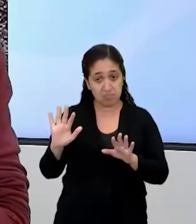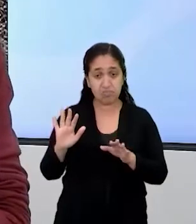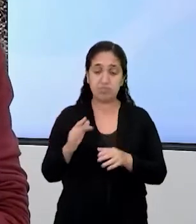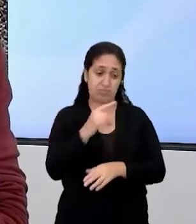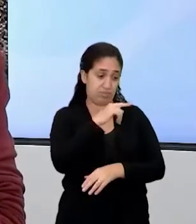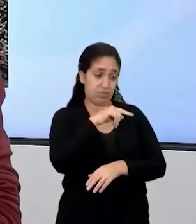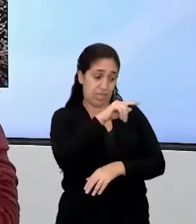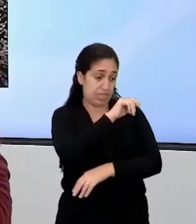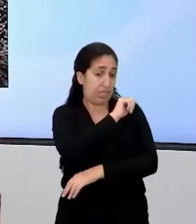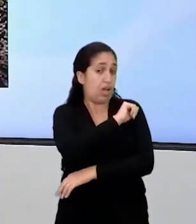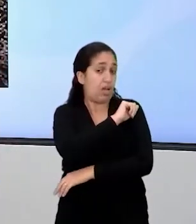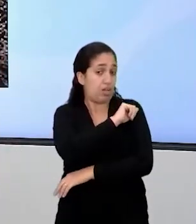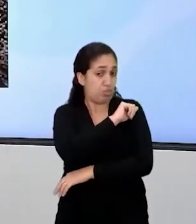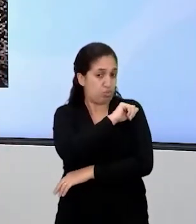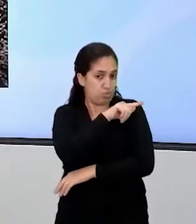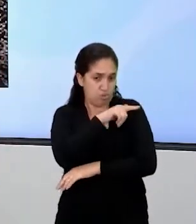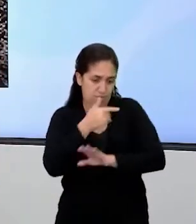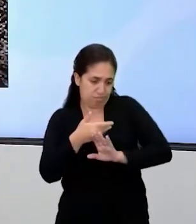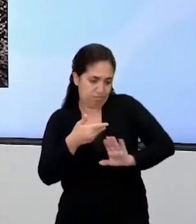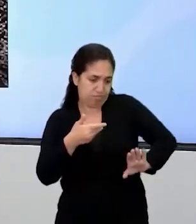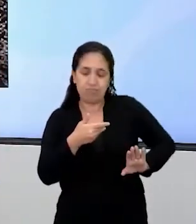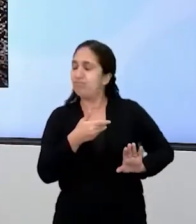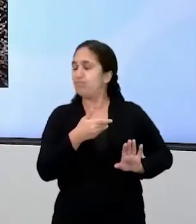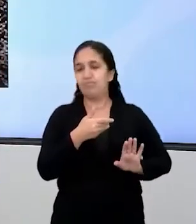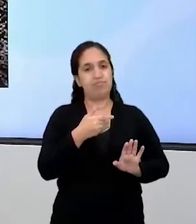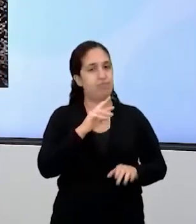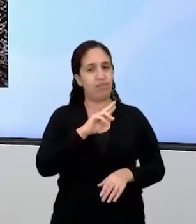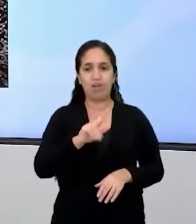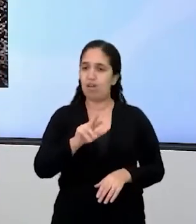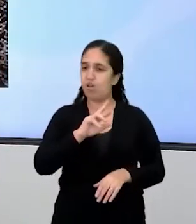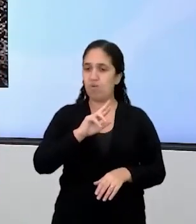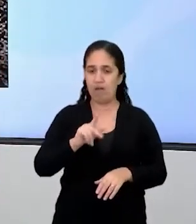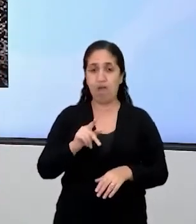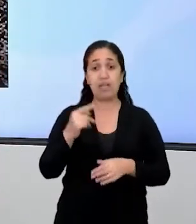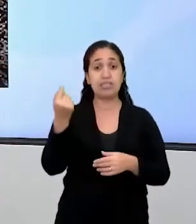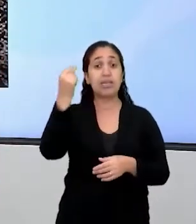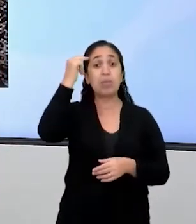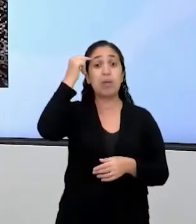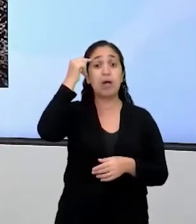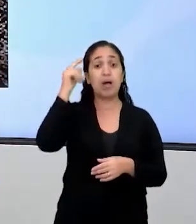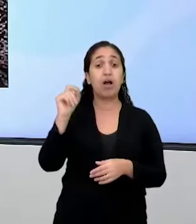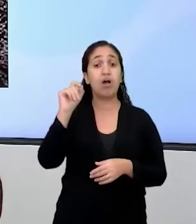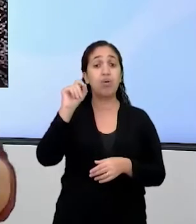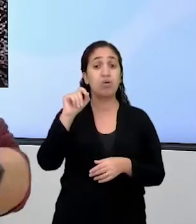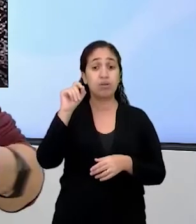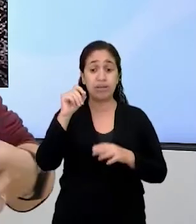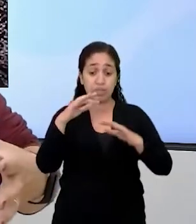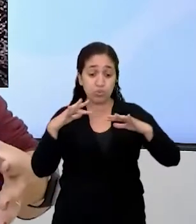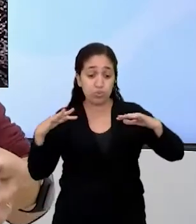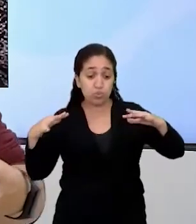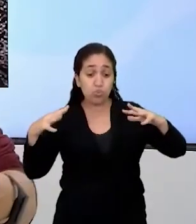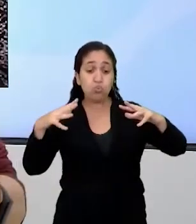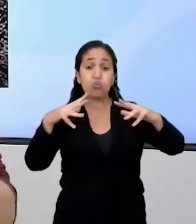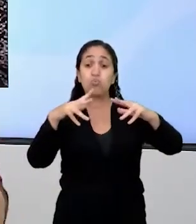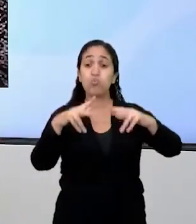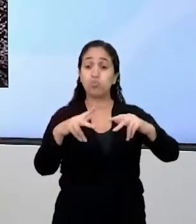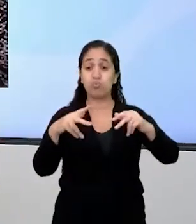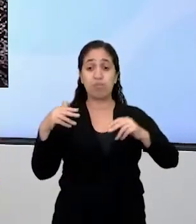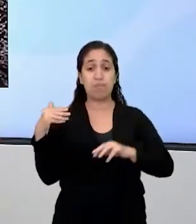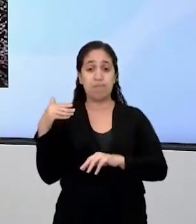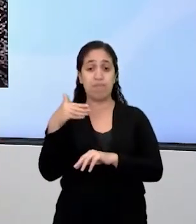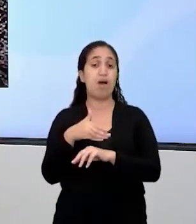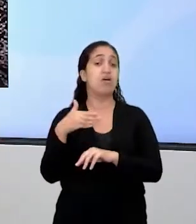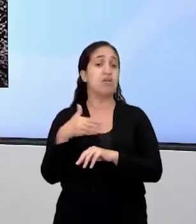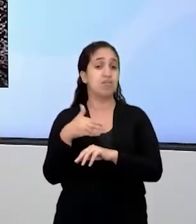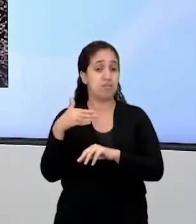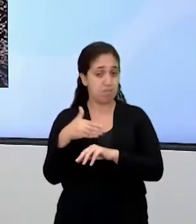esses estudantes vão ficar de lado, né? Então, assim, é pensar em todos participando